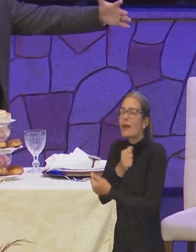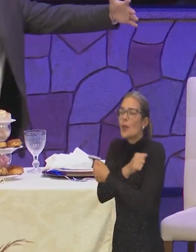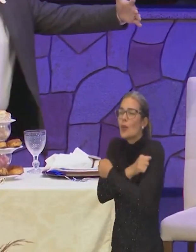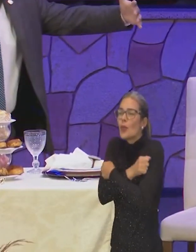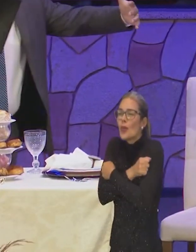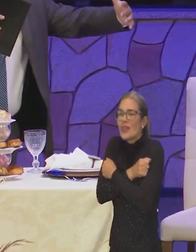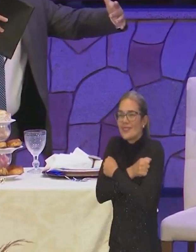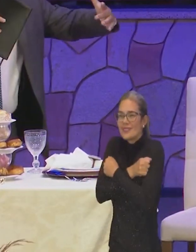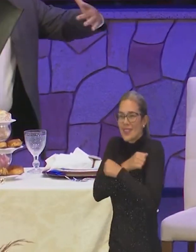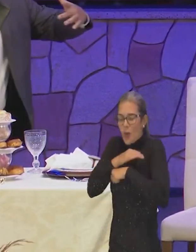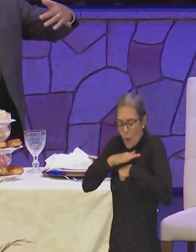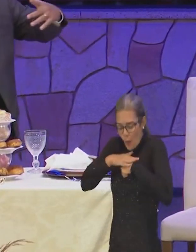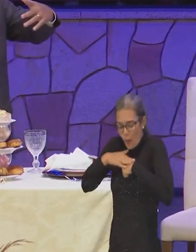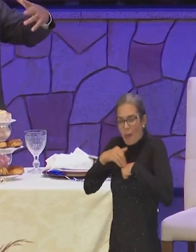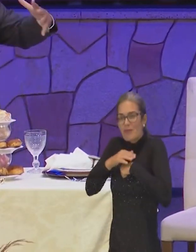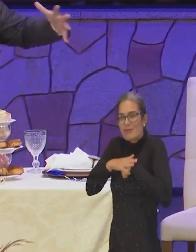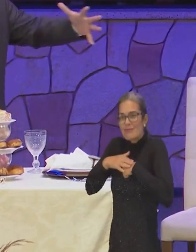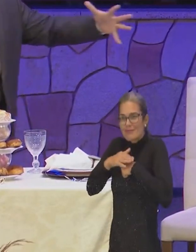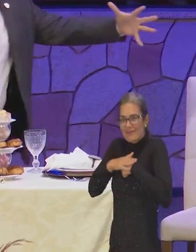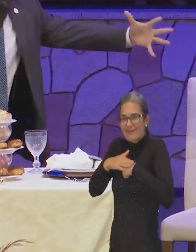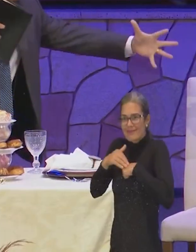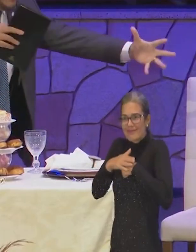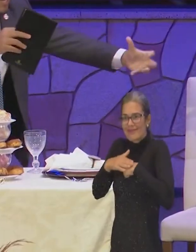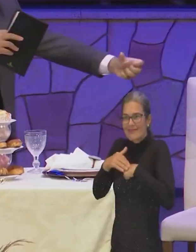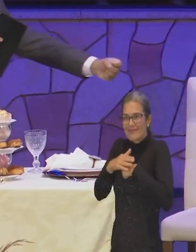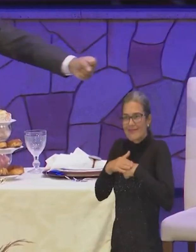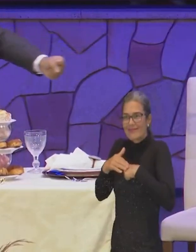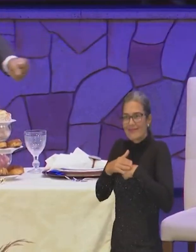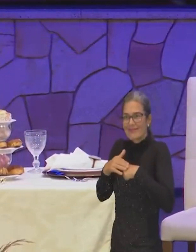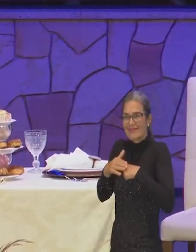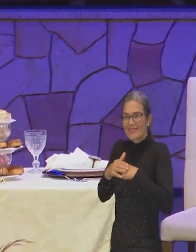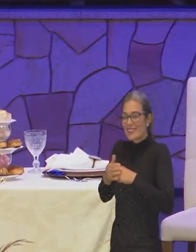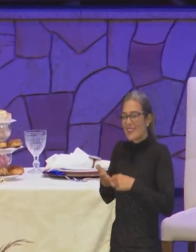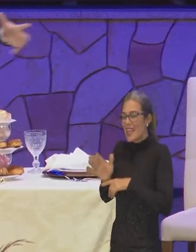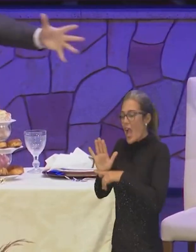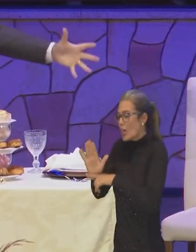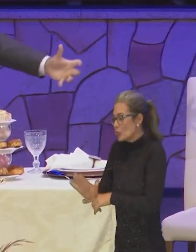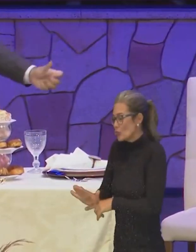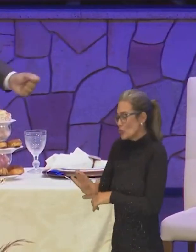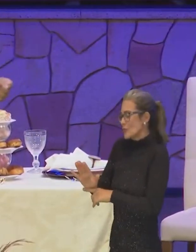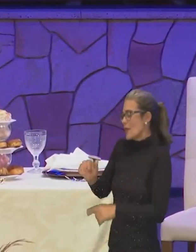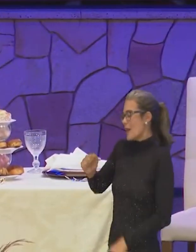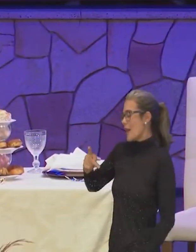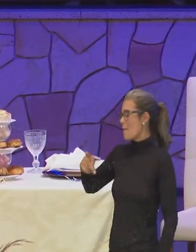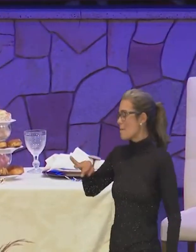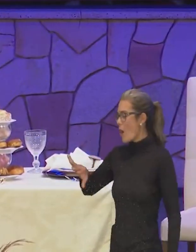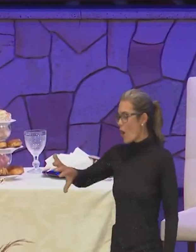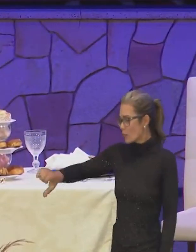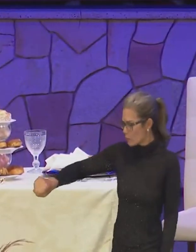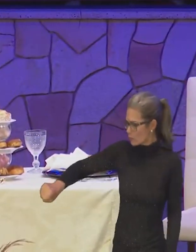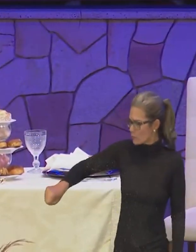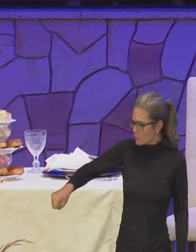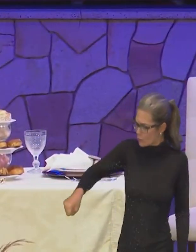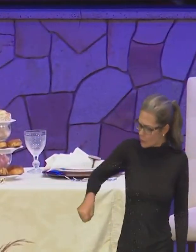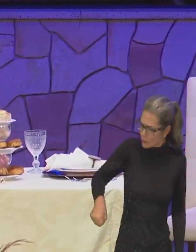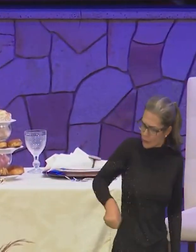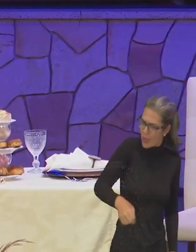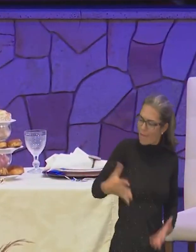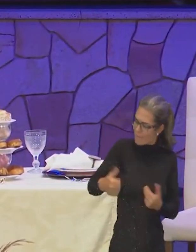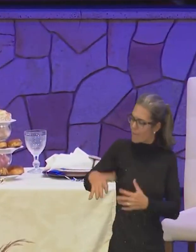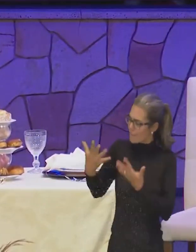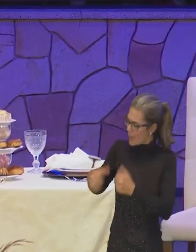que completasse Apolo, algo que pudesse pegá-lo pela mão e trazê-lo para dentro de casa.